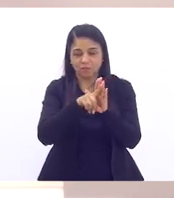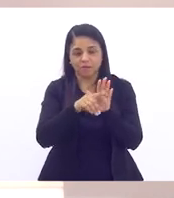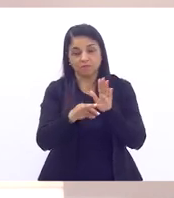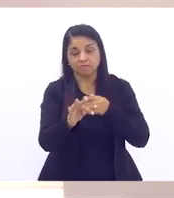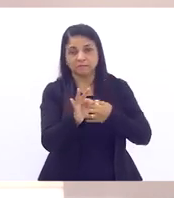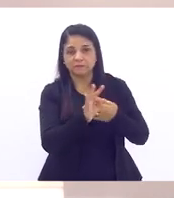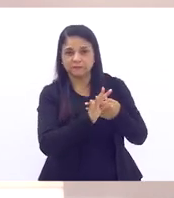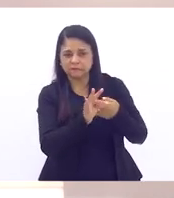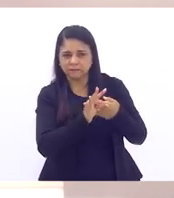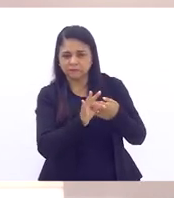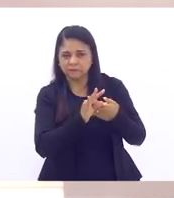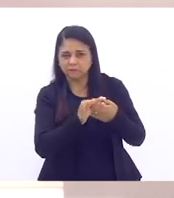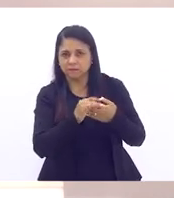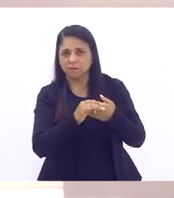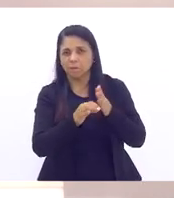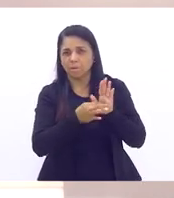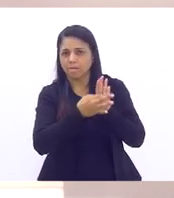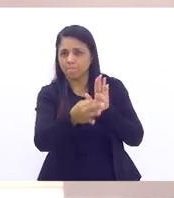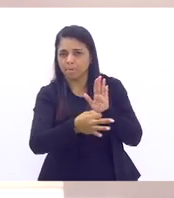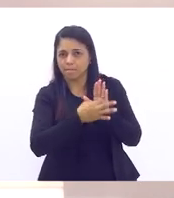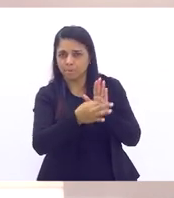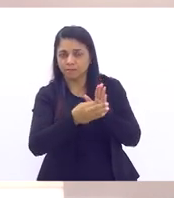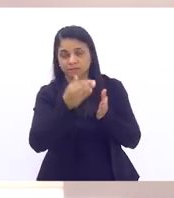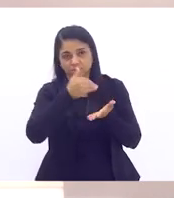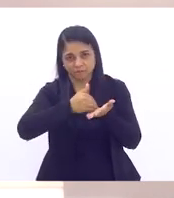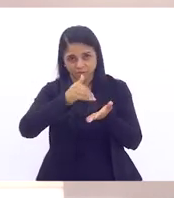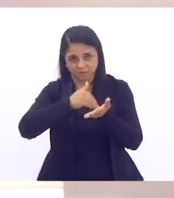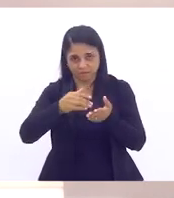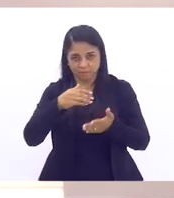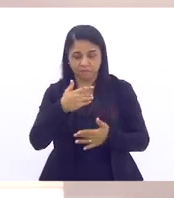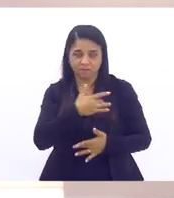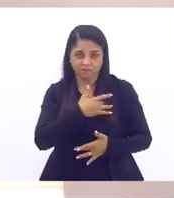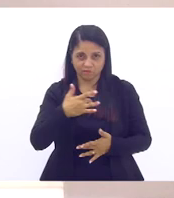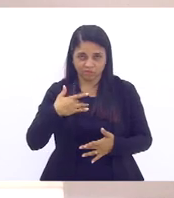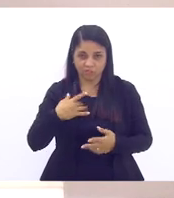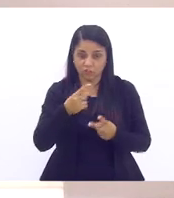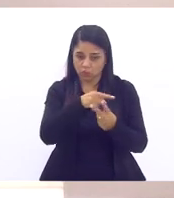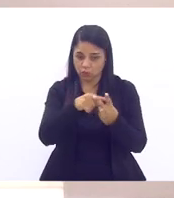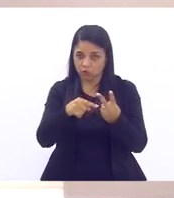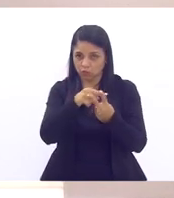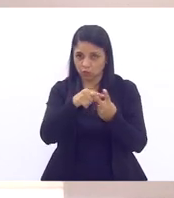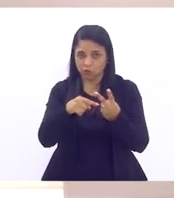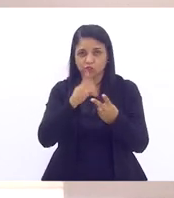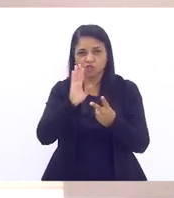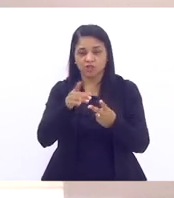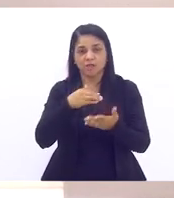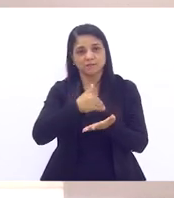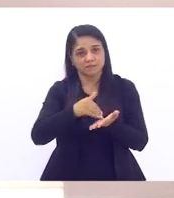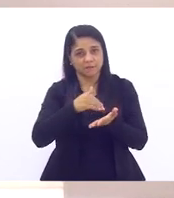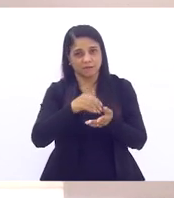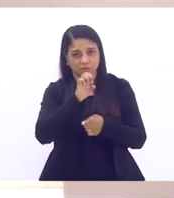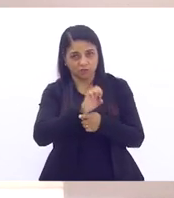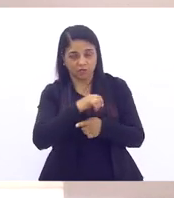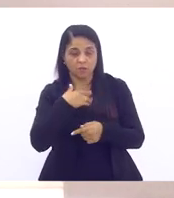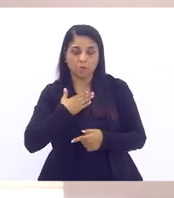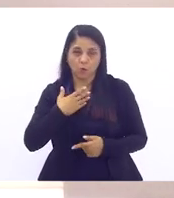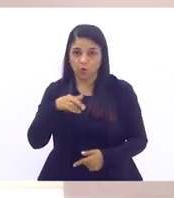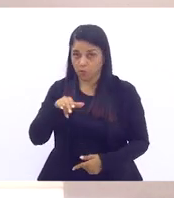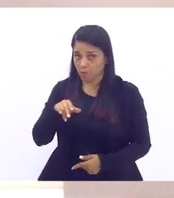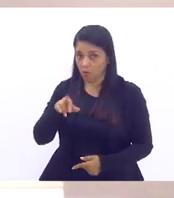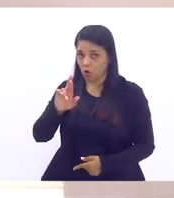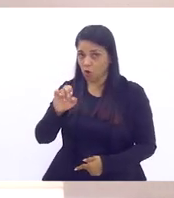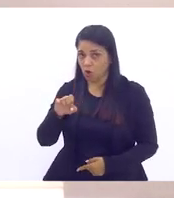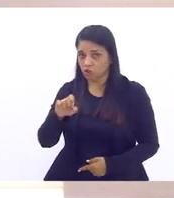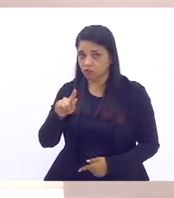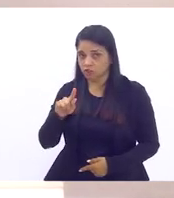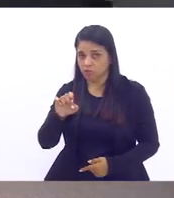daquela secretaria e aqui a gente tem dois duas pessoas que foram secretárias de estado aqui tanto meu irmão Vereador Rogério Amorim foi